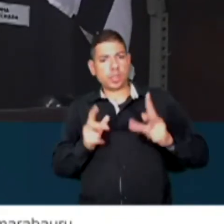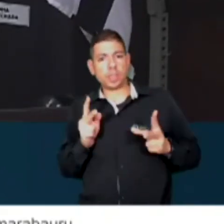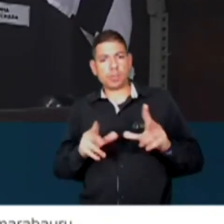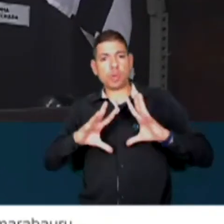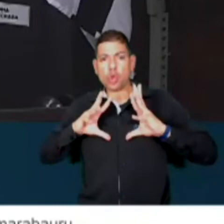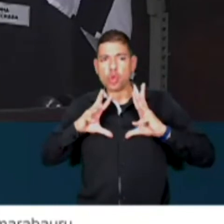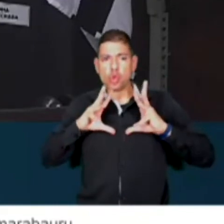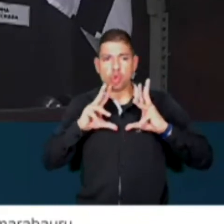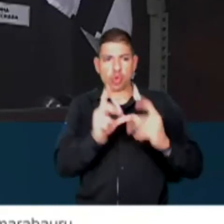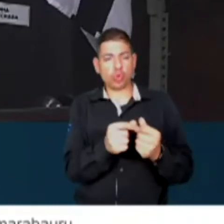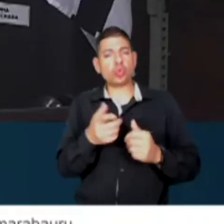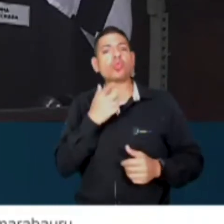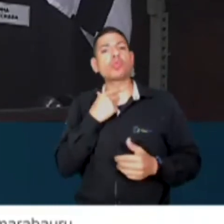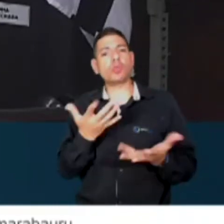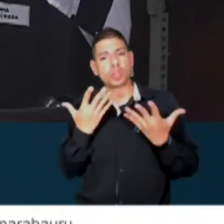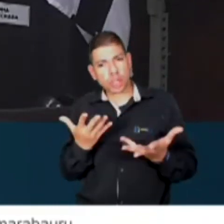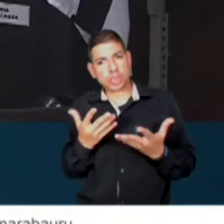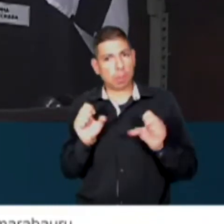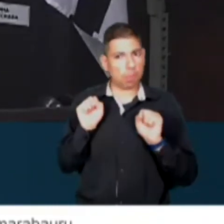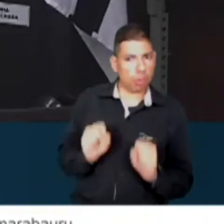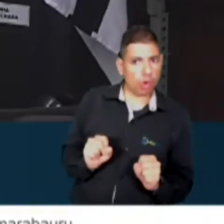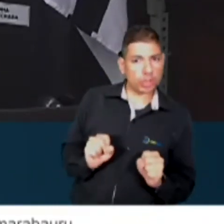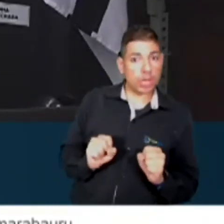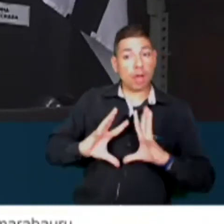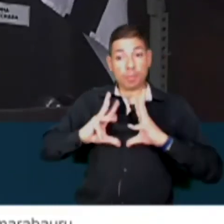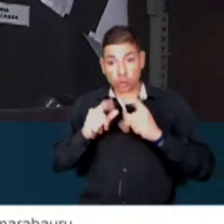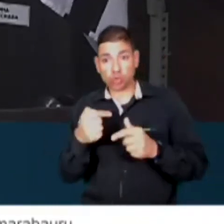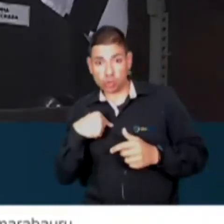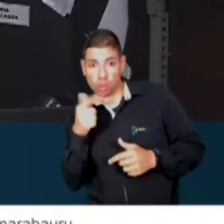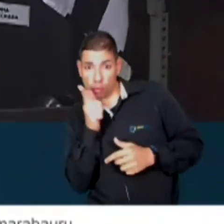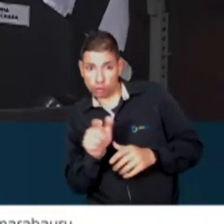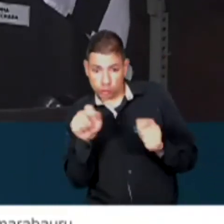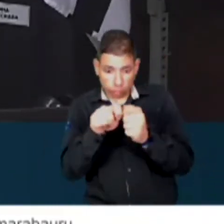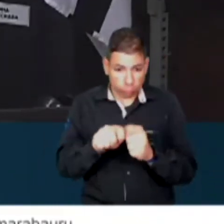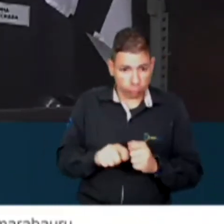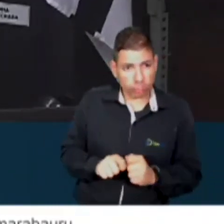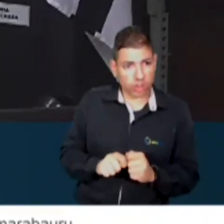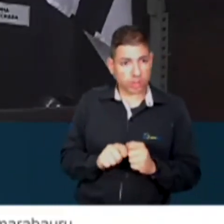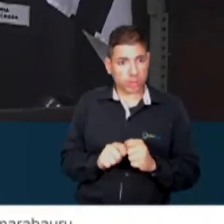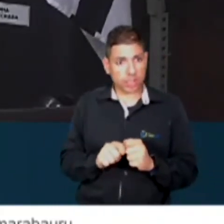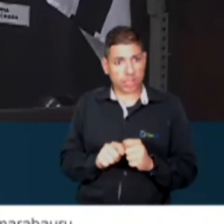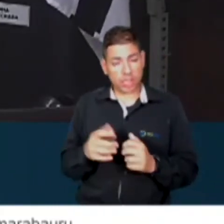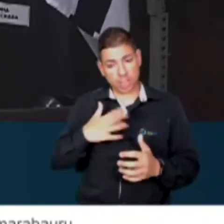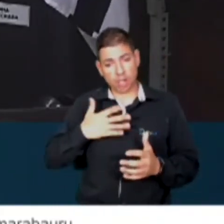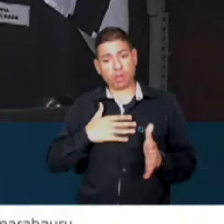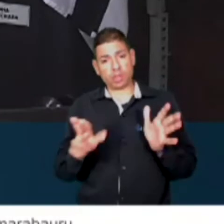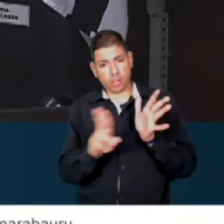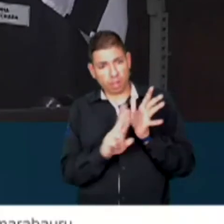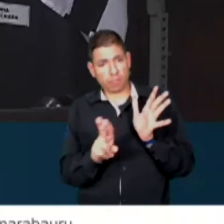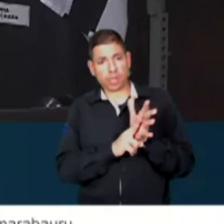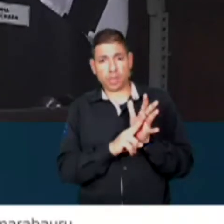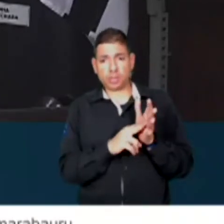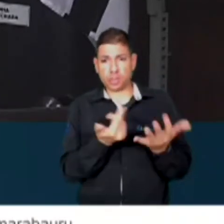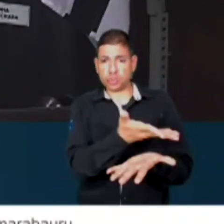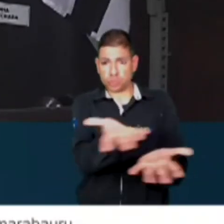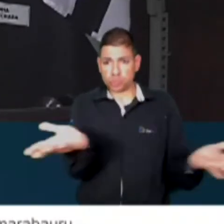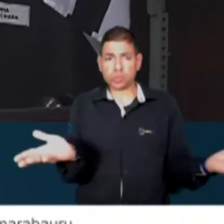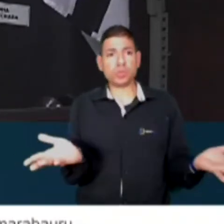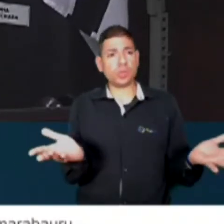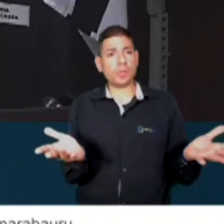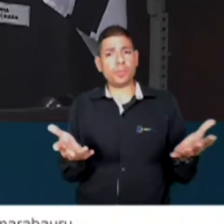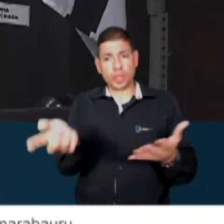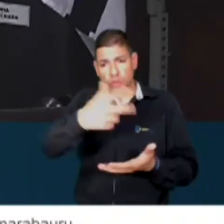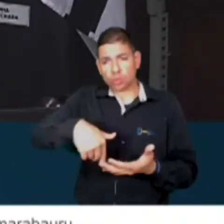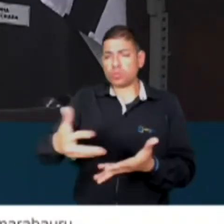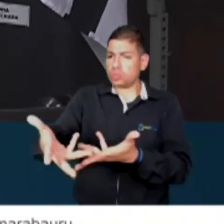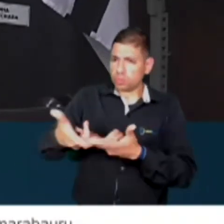eu posso, mas naquilo que é possível, na minha qualidade de representante, do qual essa cidade tem me acolhido, do qual